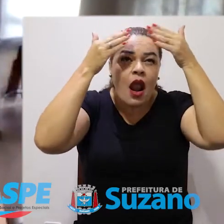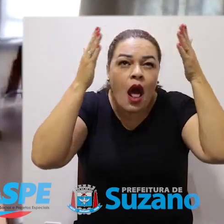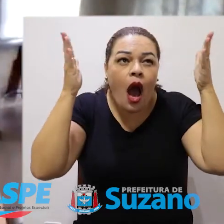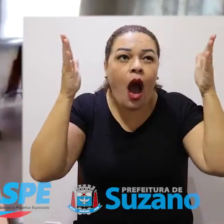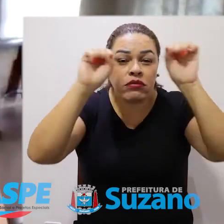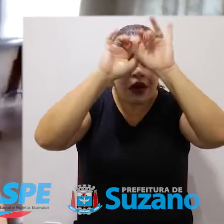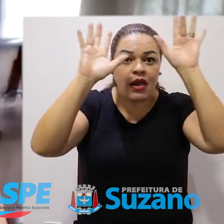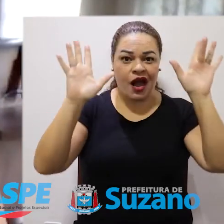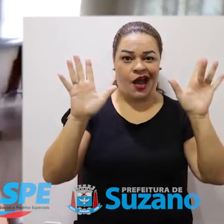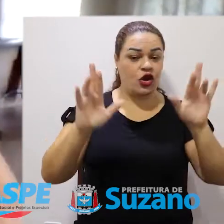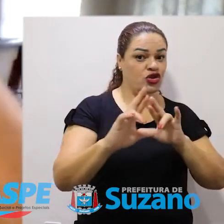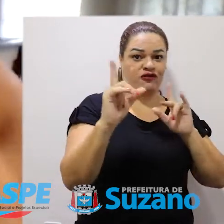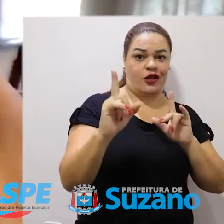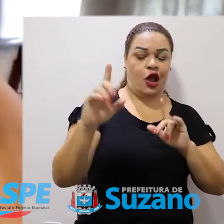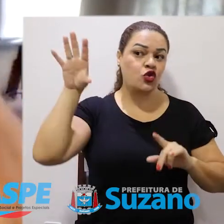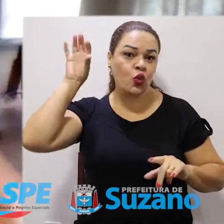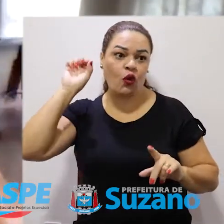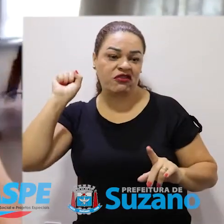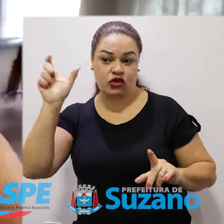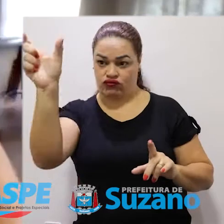diferente do ouvinte, né?